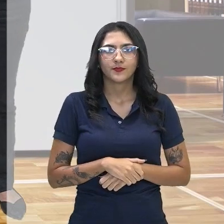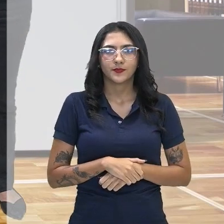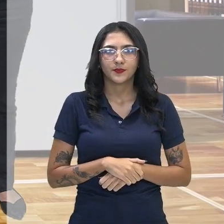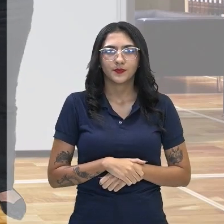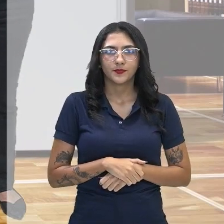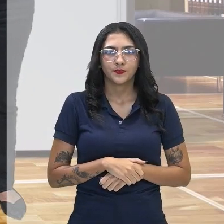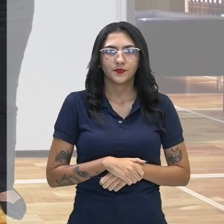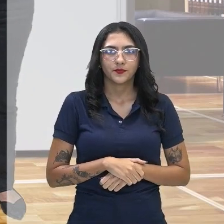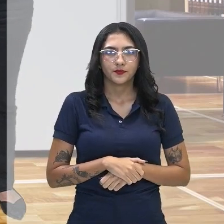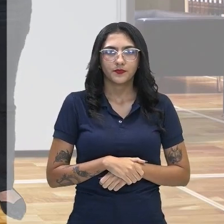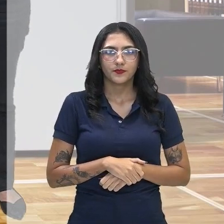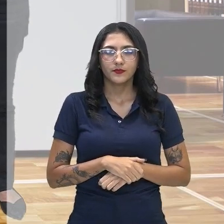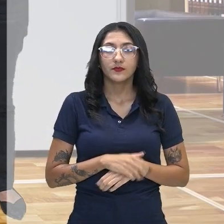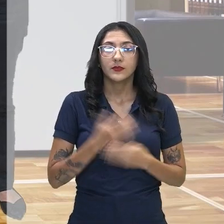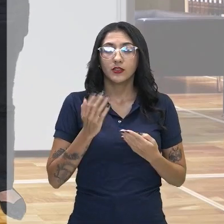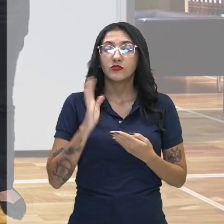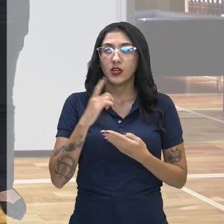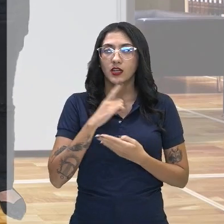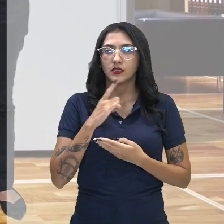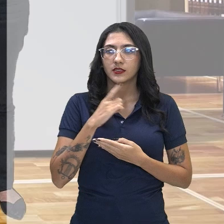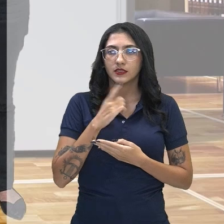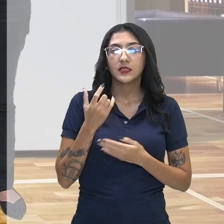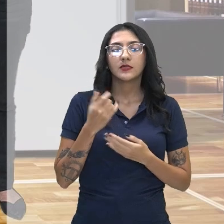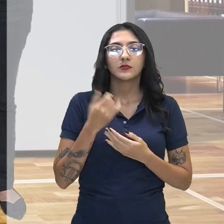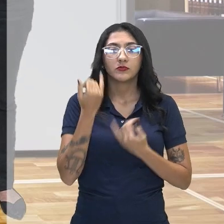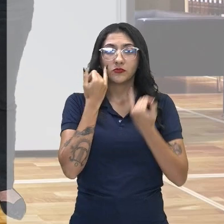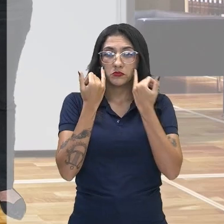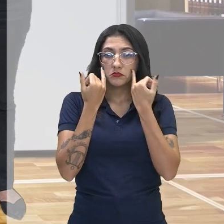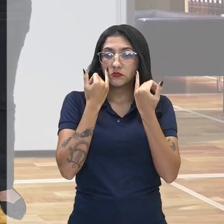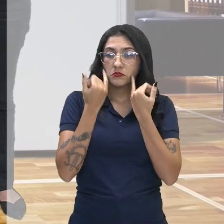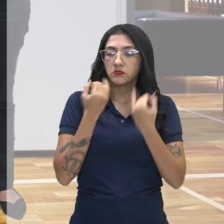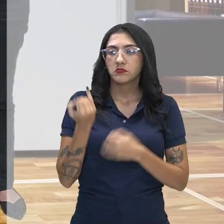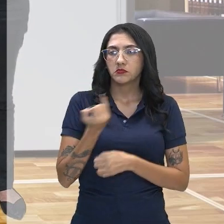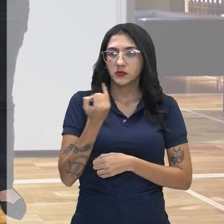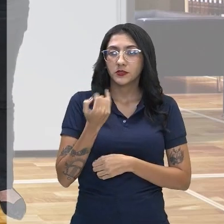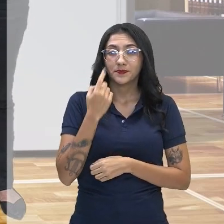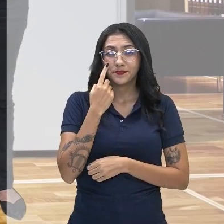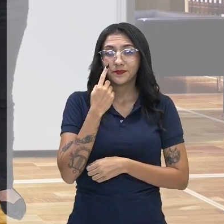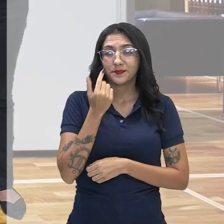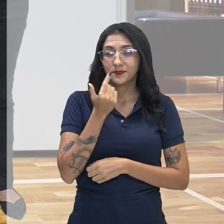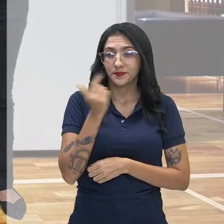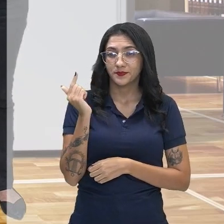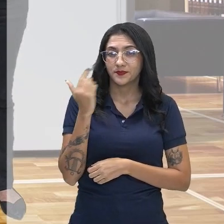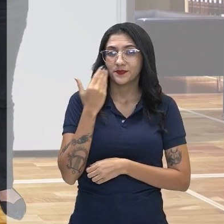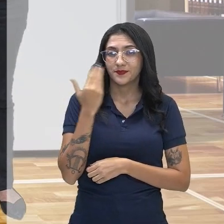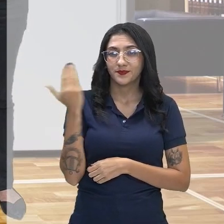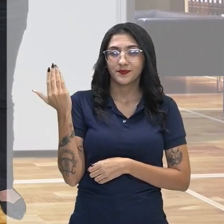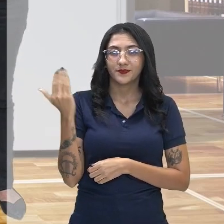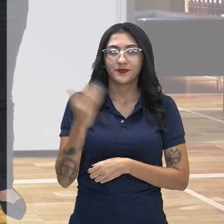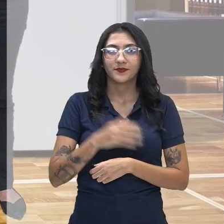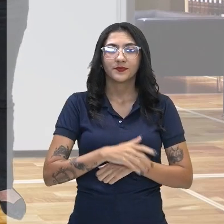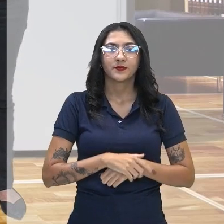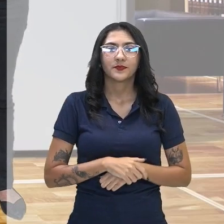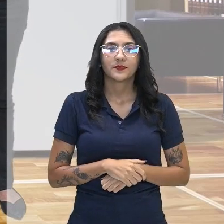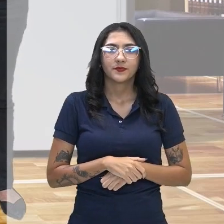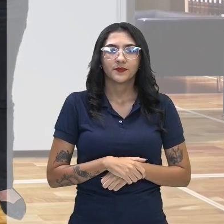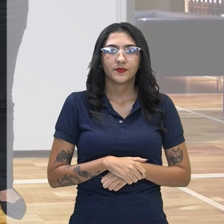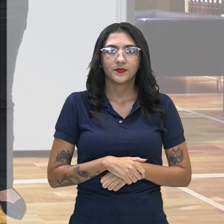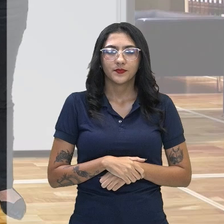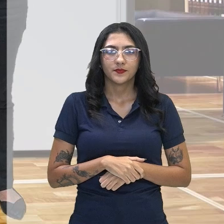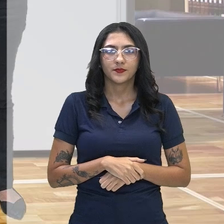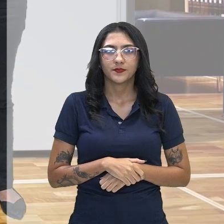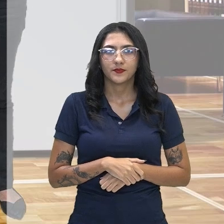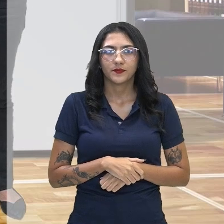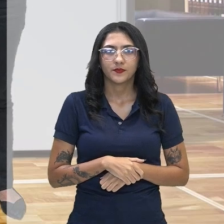Então, 3 elementos até agora, não é verdade? Vamos continuar que tem mais. Observamos ainda,